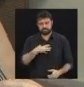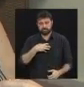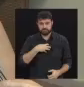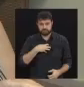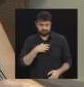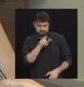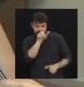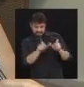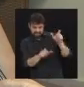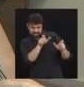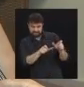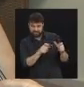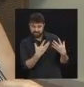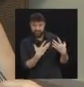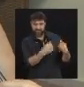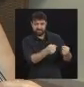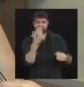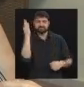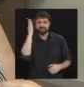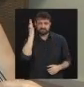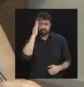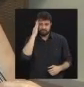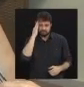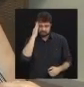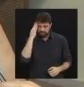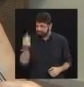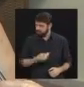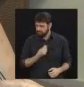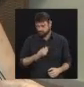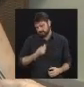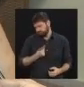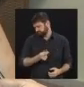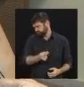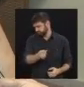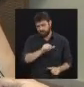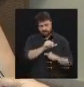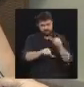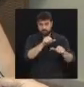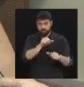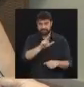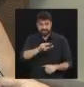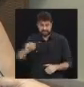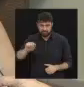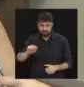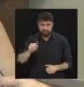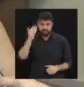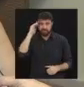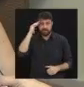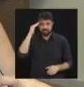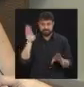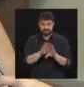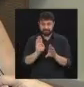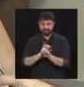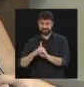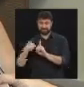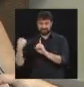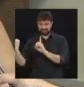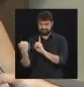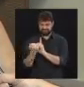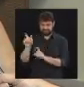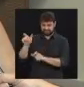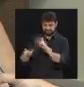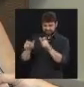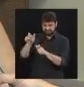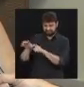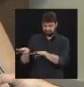Essas pessoas se aceitarem como elas são, porque é uma condição irreversível, e também entender que a sociedade ainda